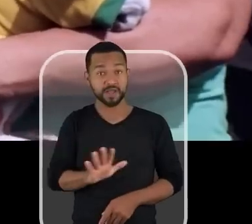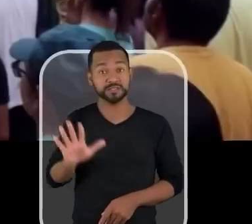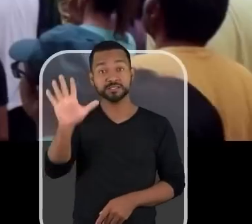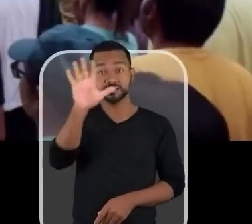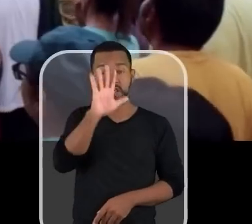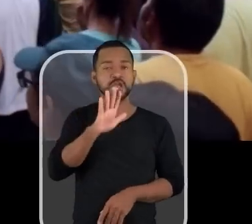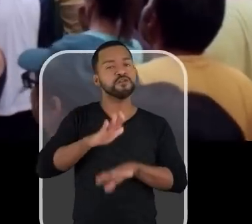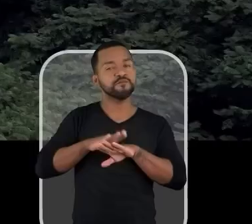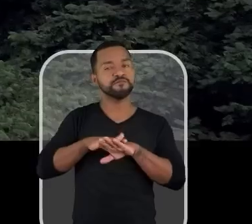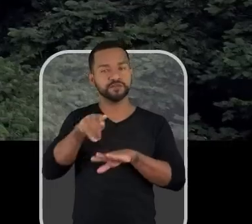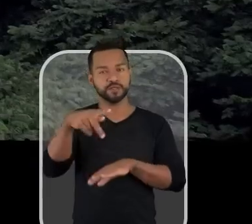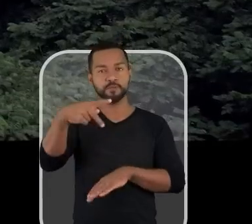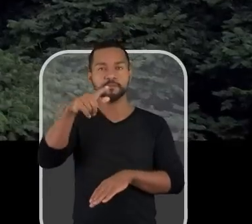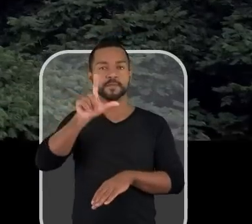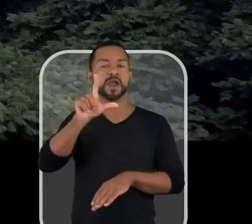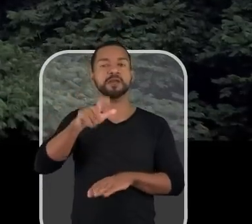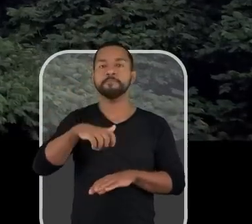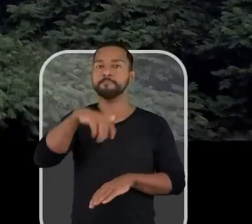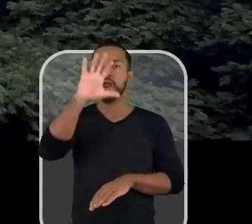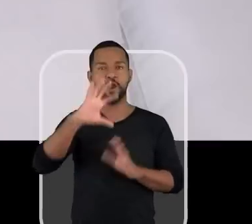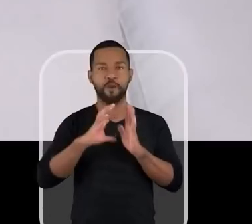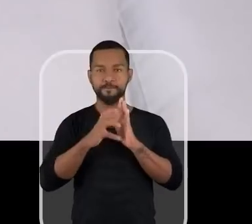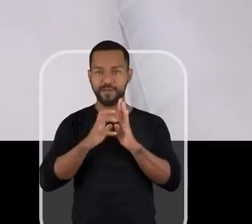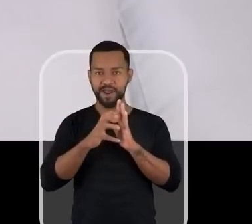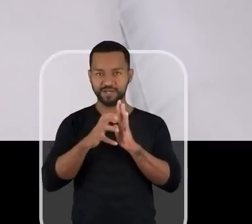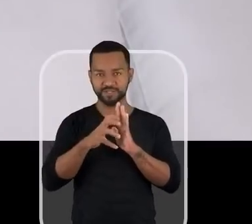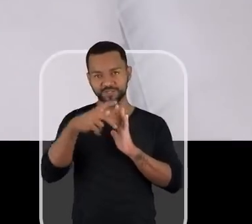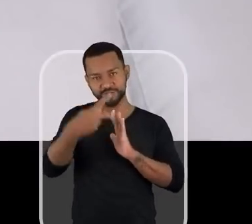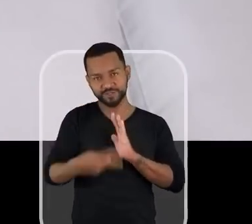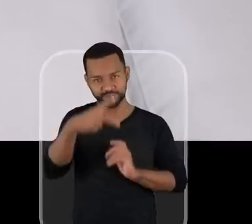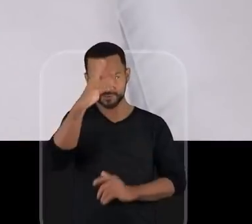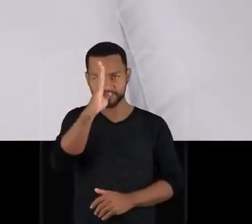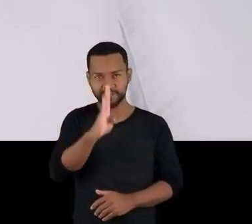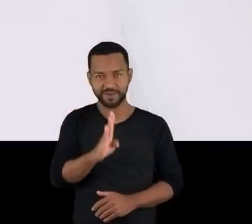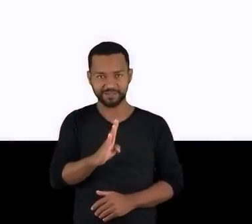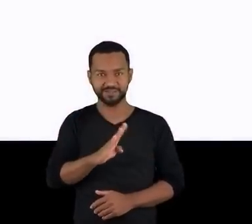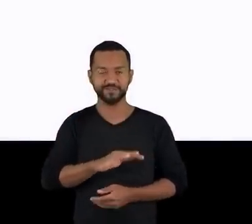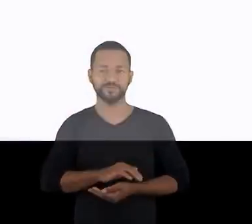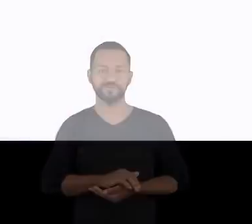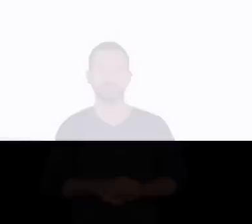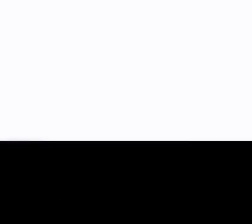povo brasileiro fizeram do PL o maior partido do Brasil.